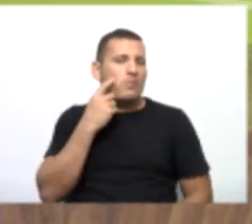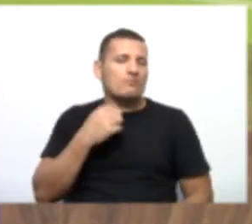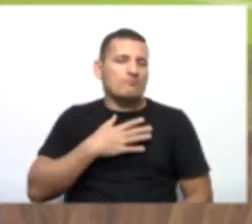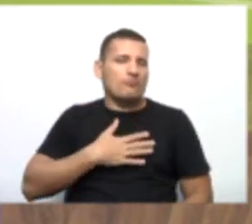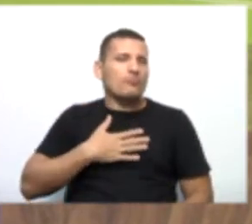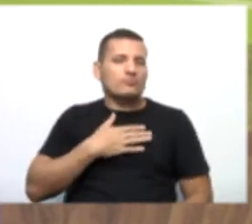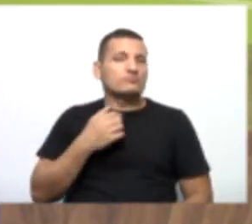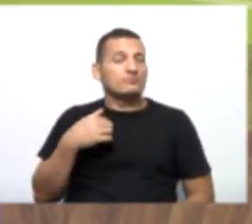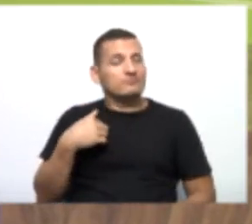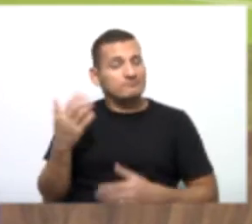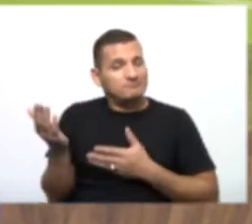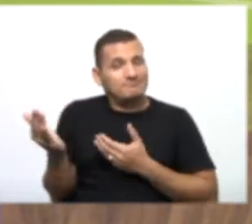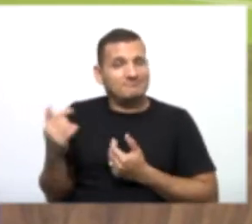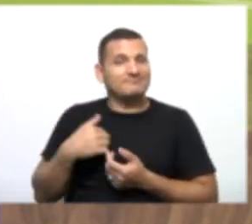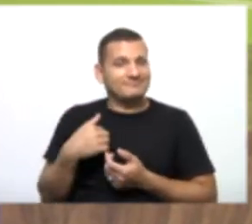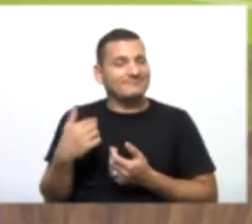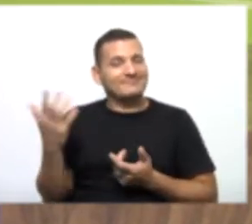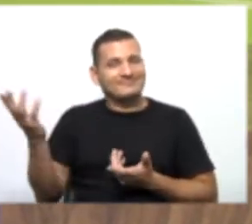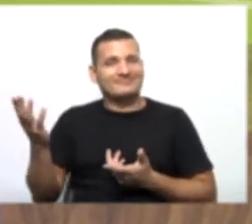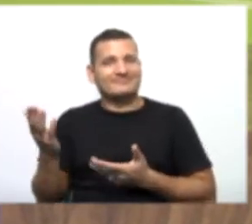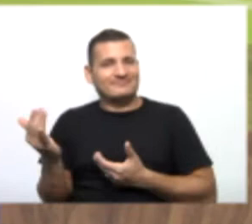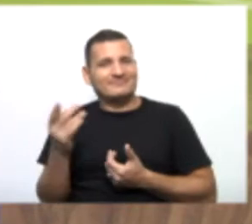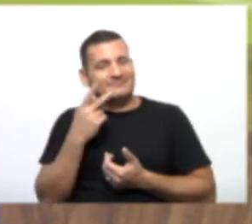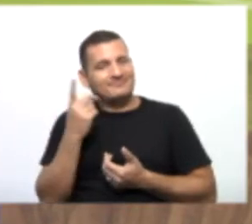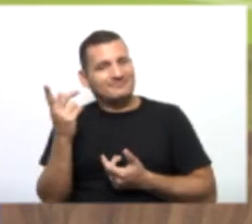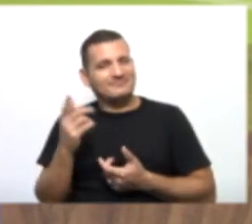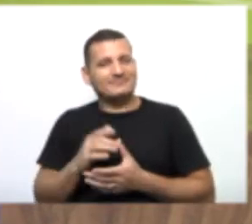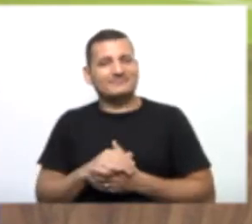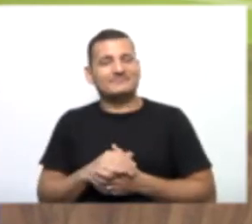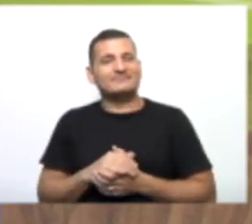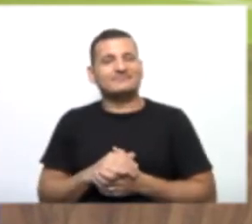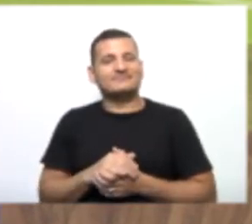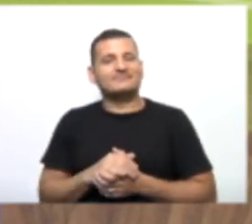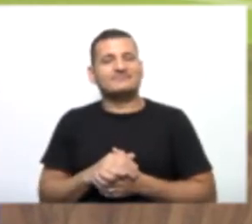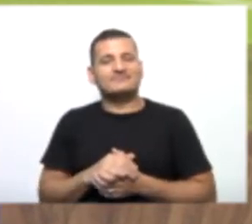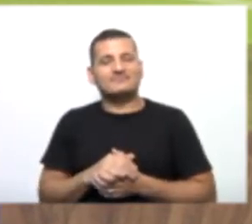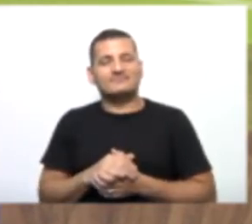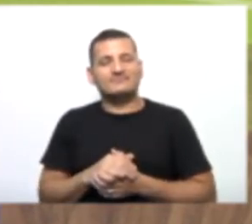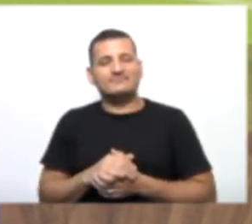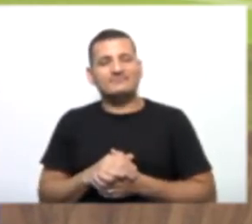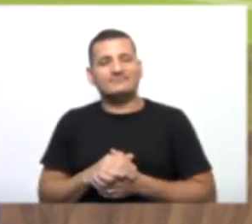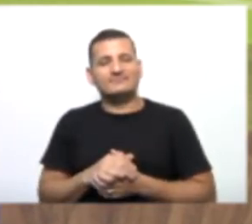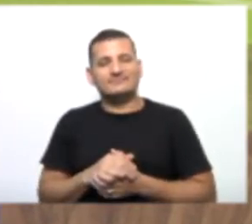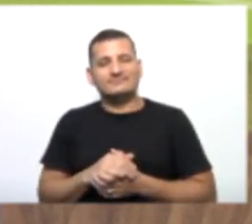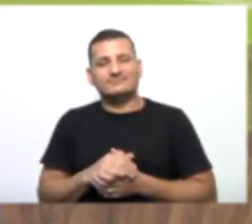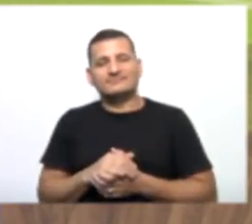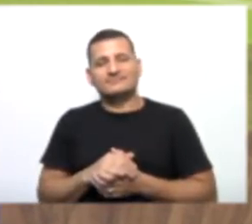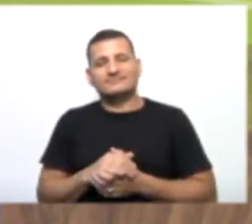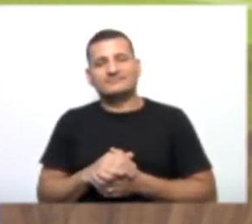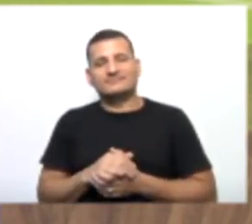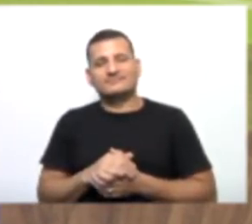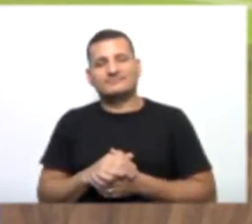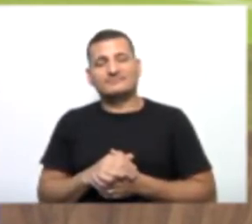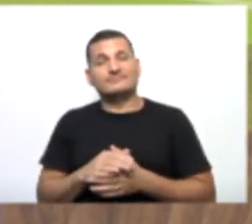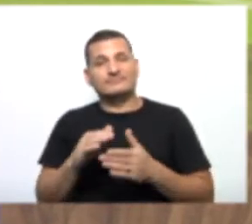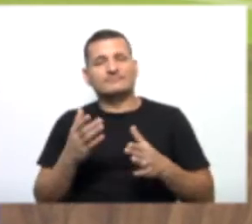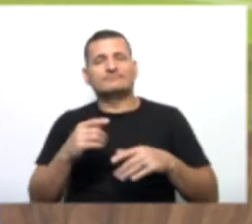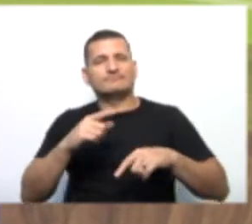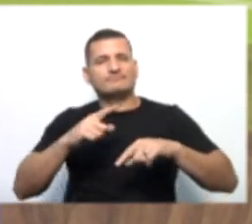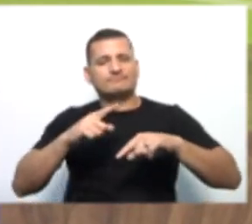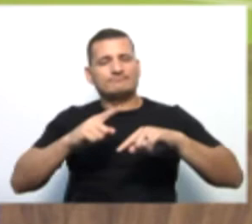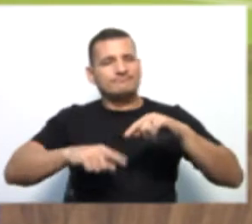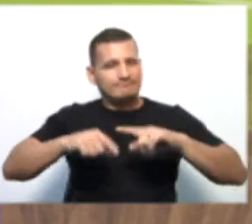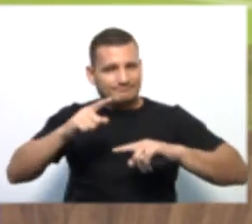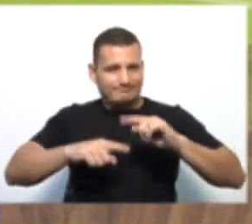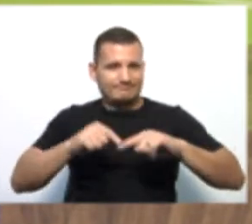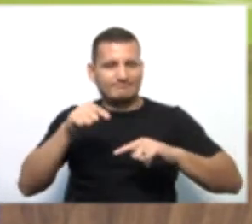Então eu sou jovem, então, né? Olha aí. É, professor. Então, mas voltando realmente, aquela situação desses materiais que